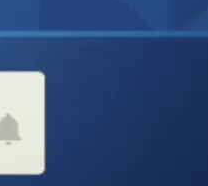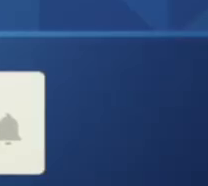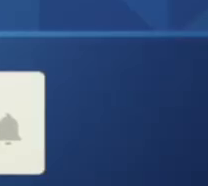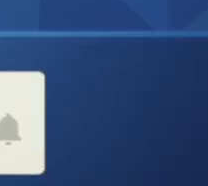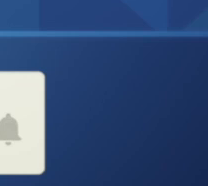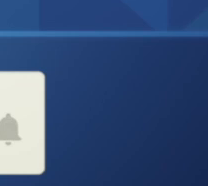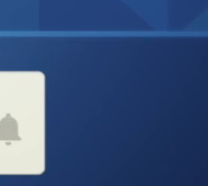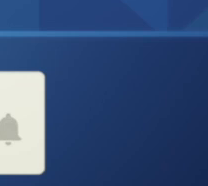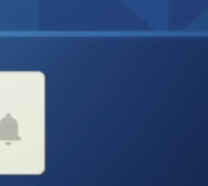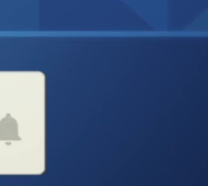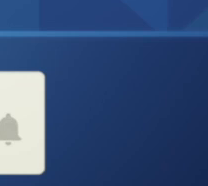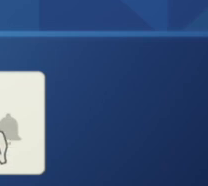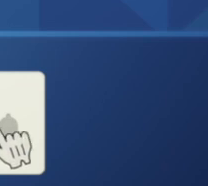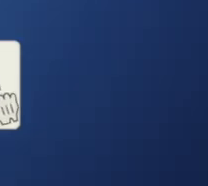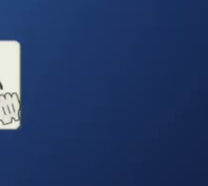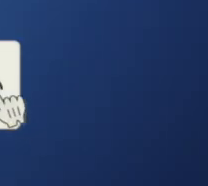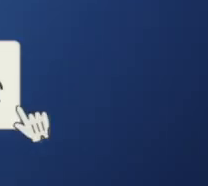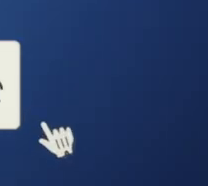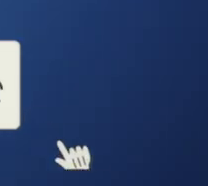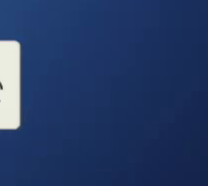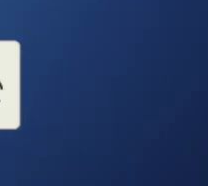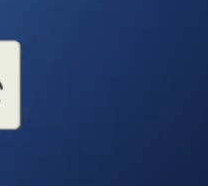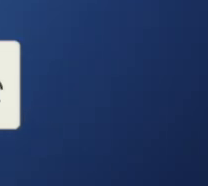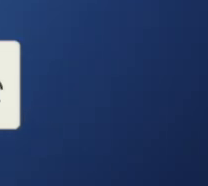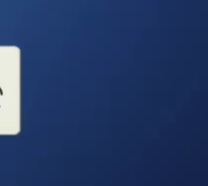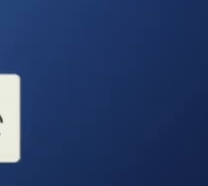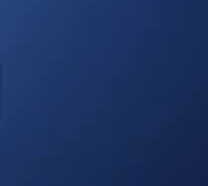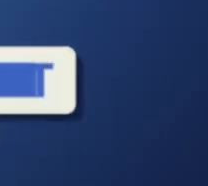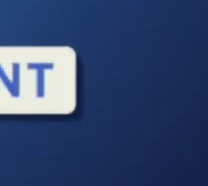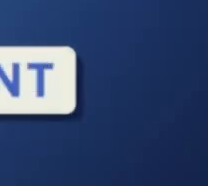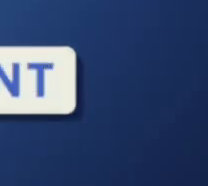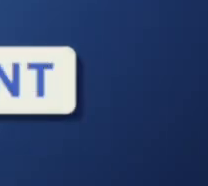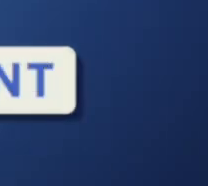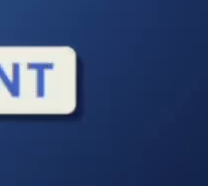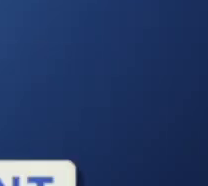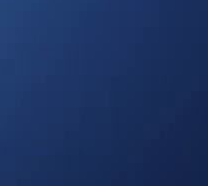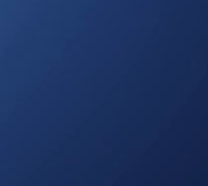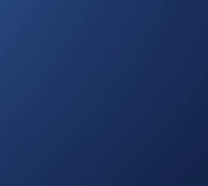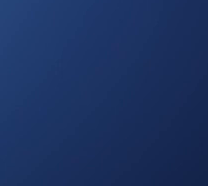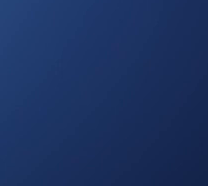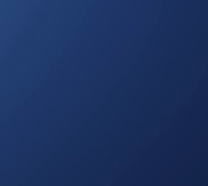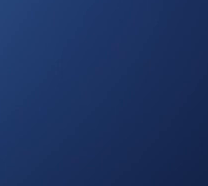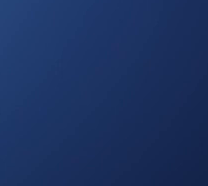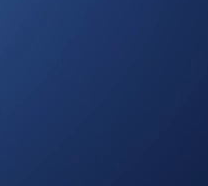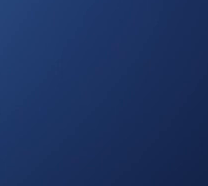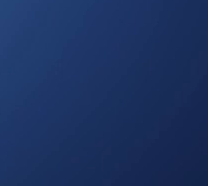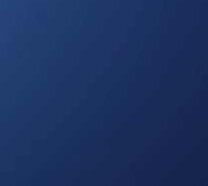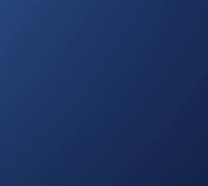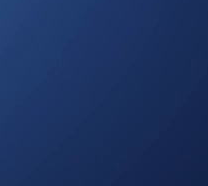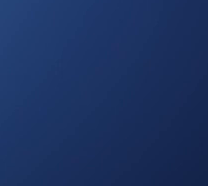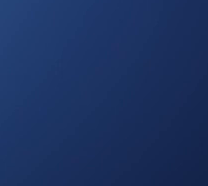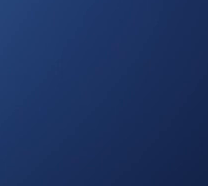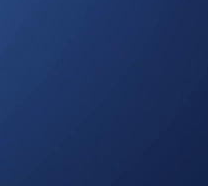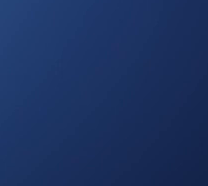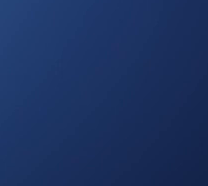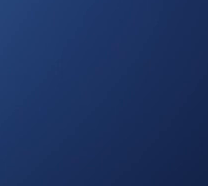no faktuais ke talua inskreva. No hanehan butang notifikasan, hodifo komentari no fahetutan, ba media selu.